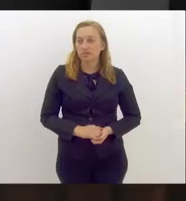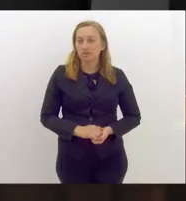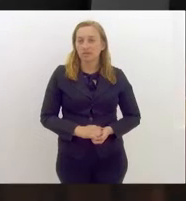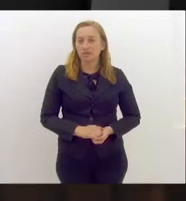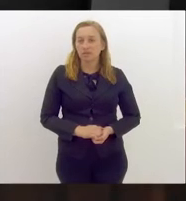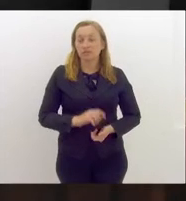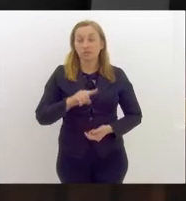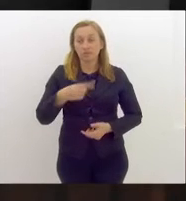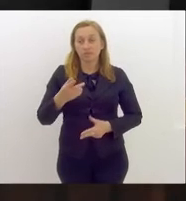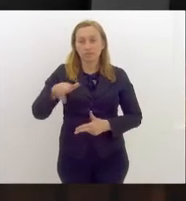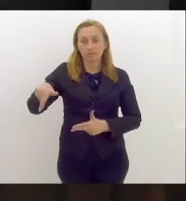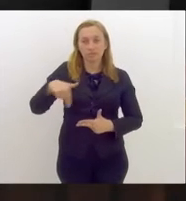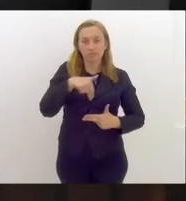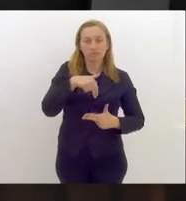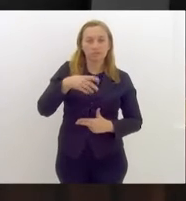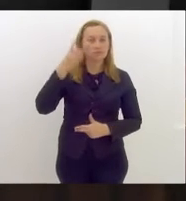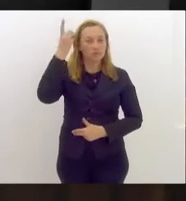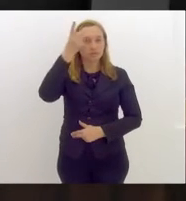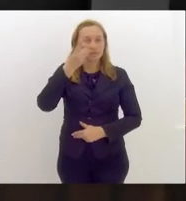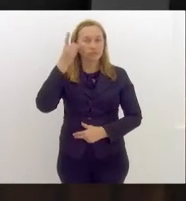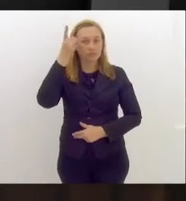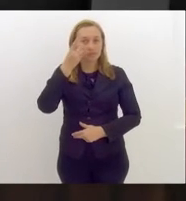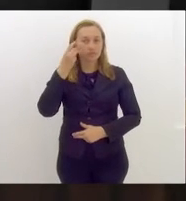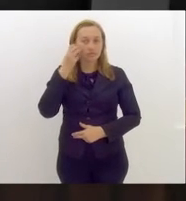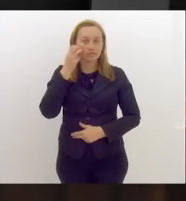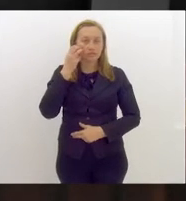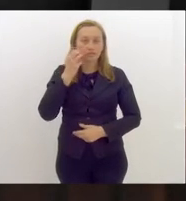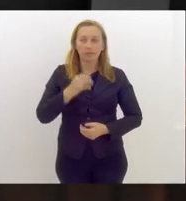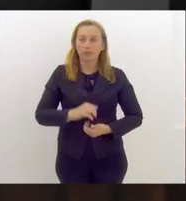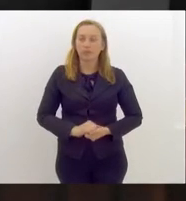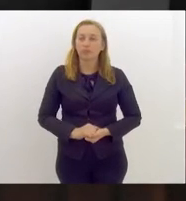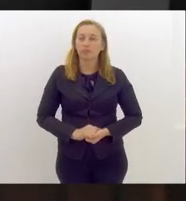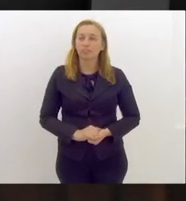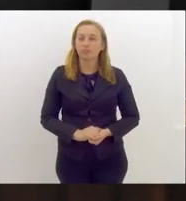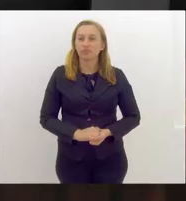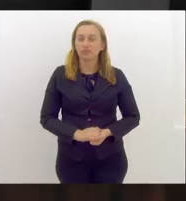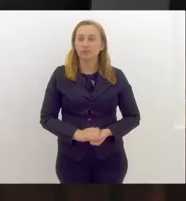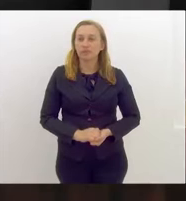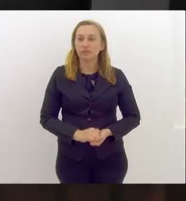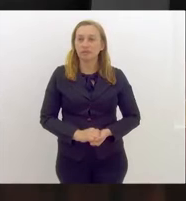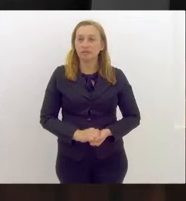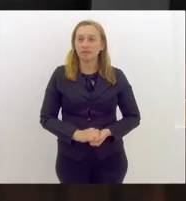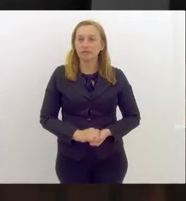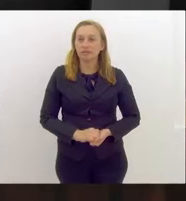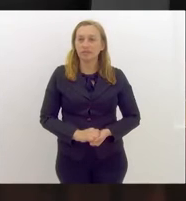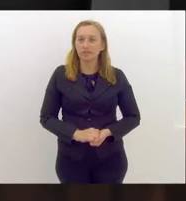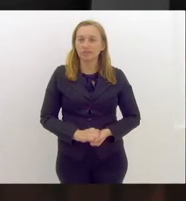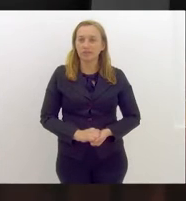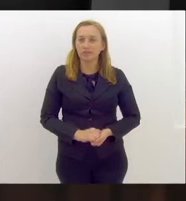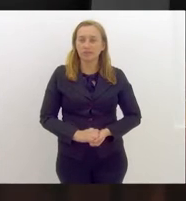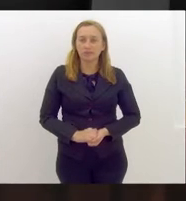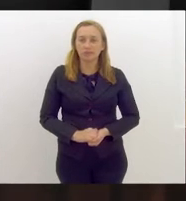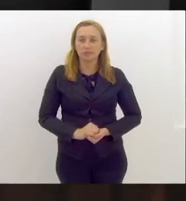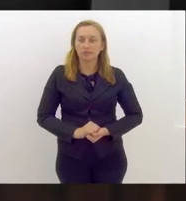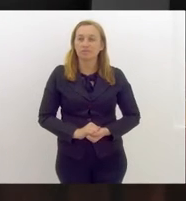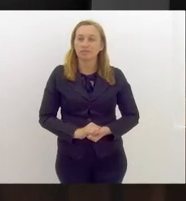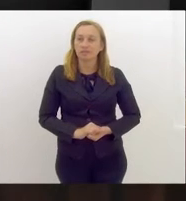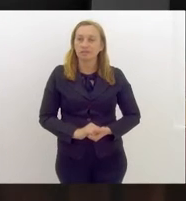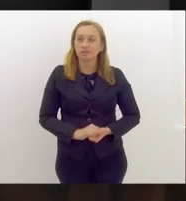próximo oradores escrito é o nome Deputado valdeck Carneiro